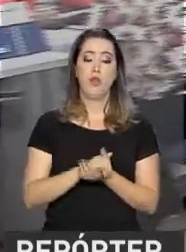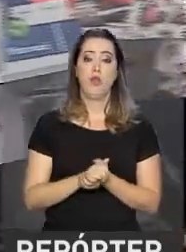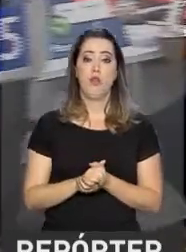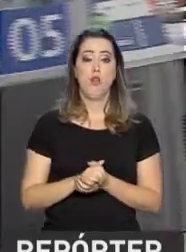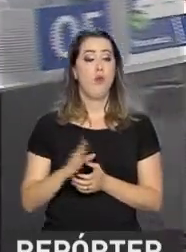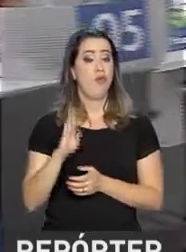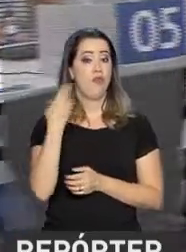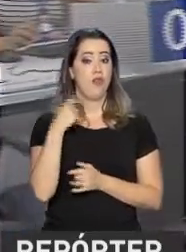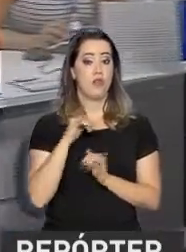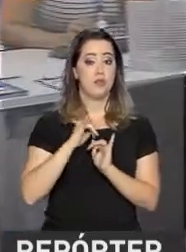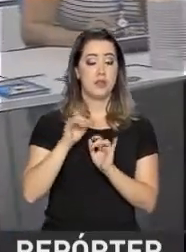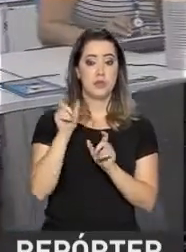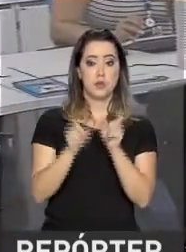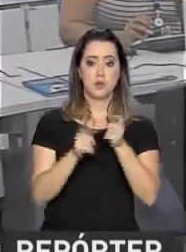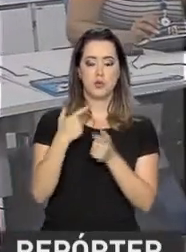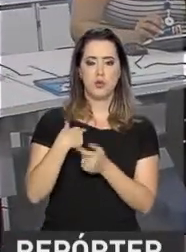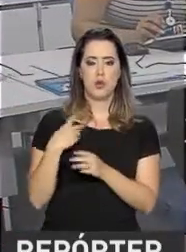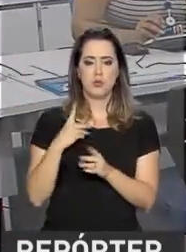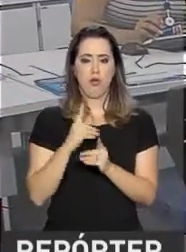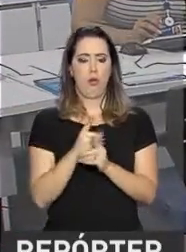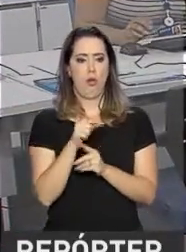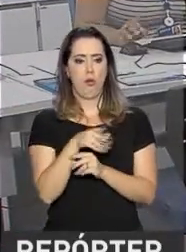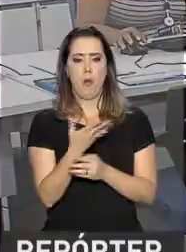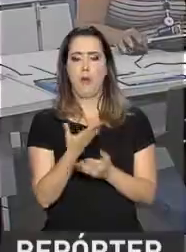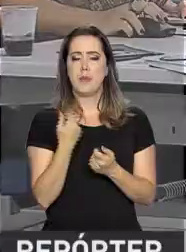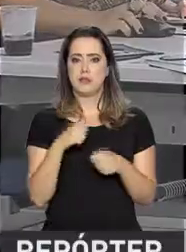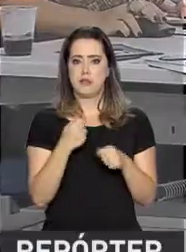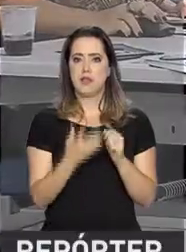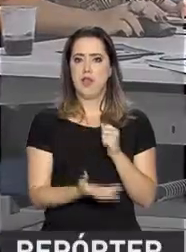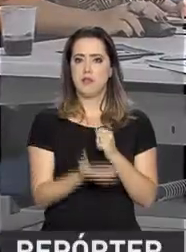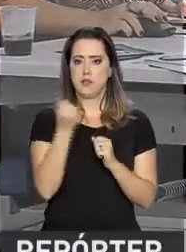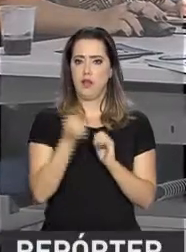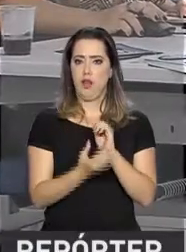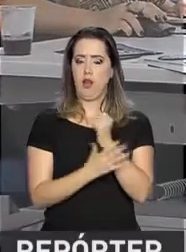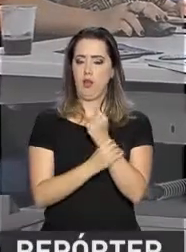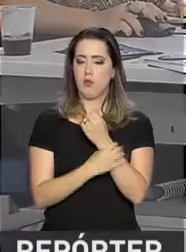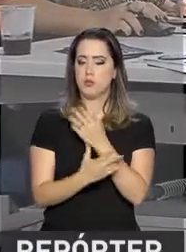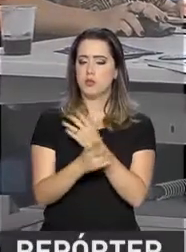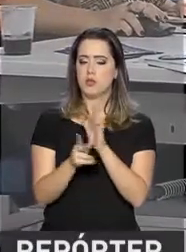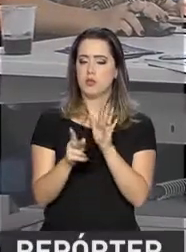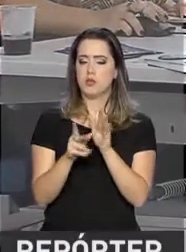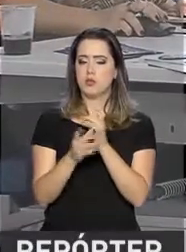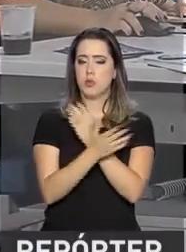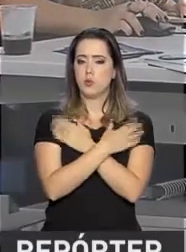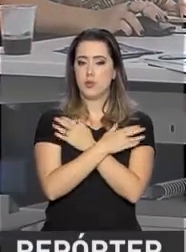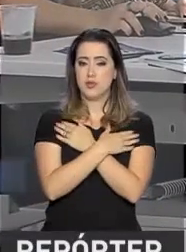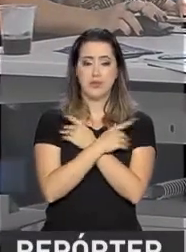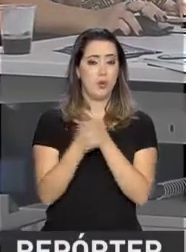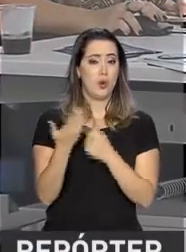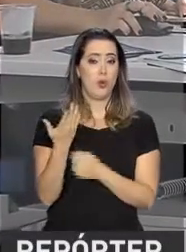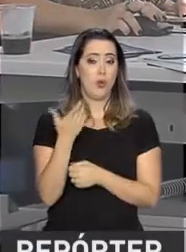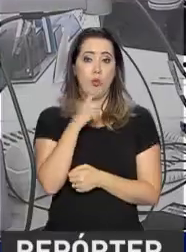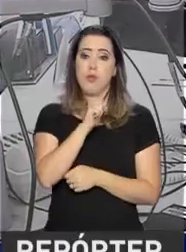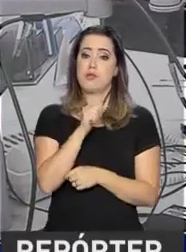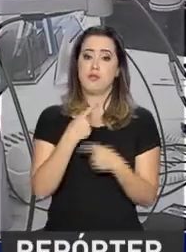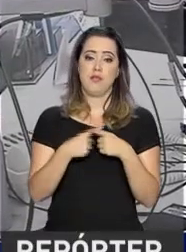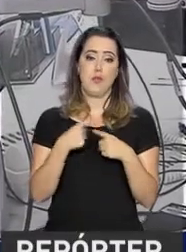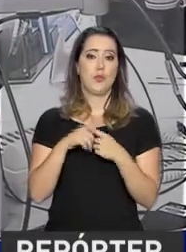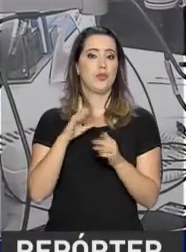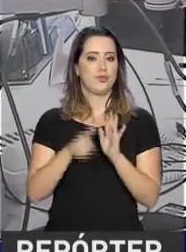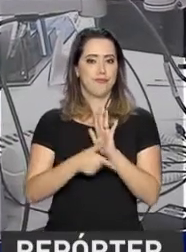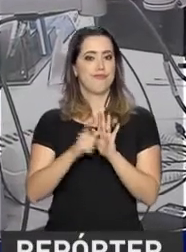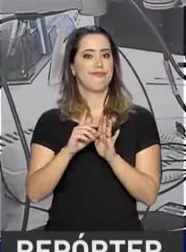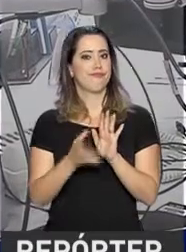denunciada pelos próprios trabalhadores que quando eram demitidos não conseguiam sacar o benefício que já tinha sido retirado foi